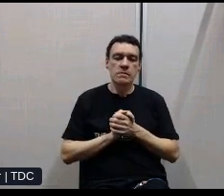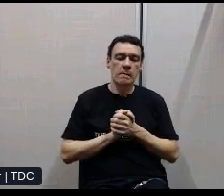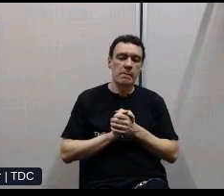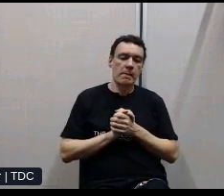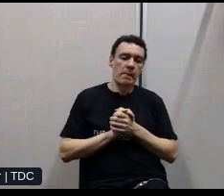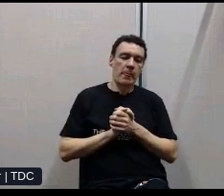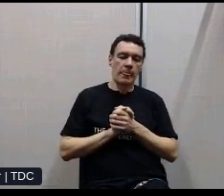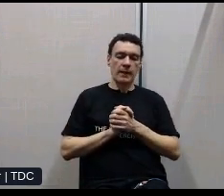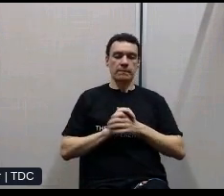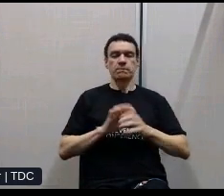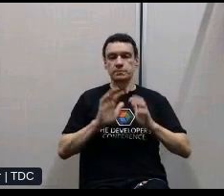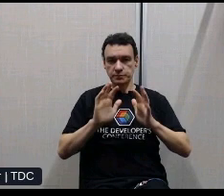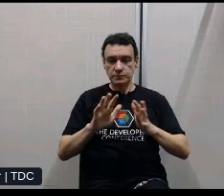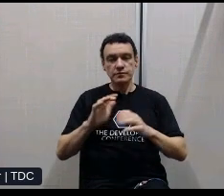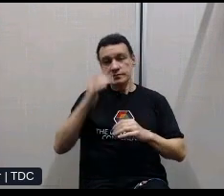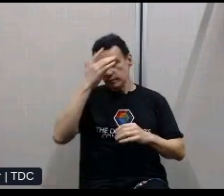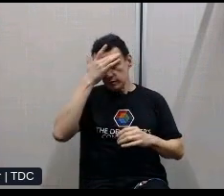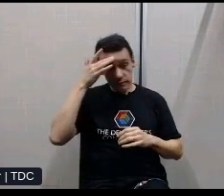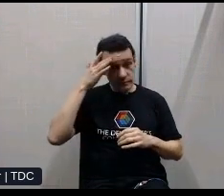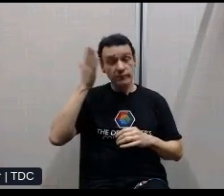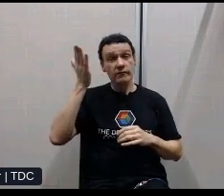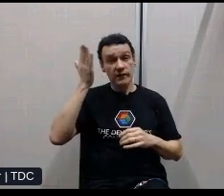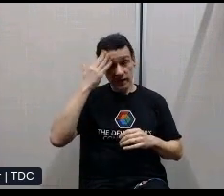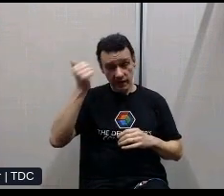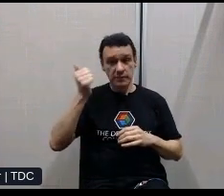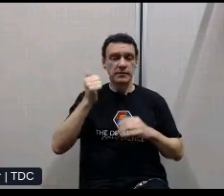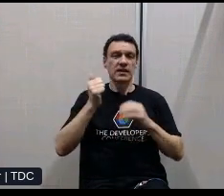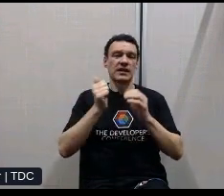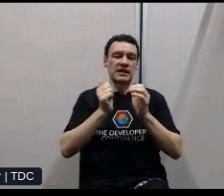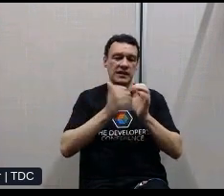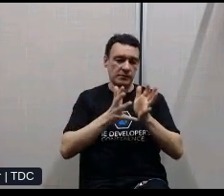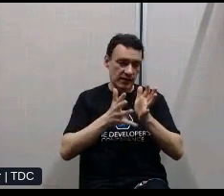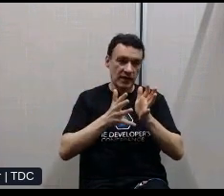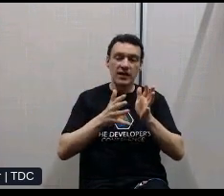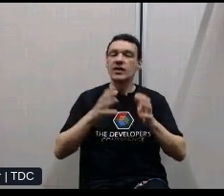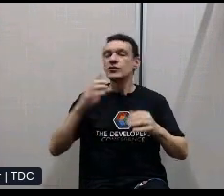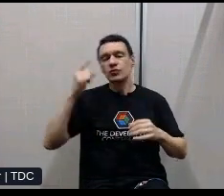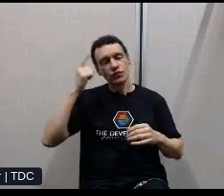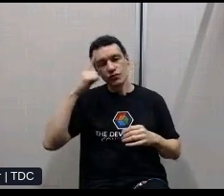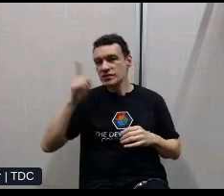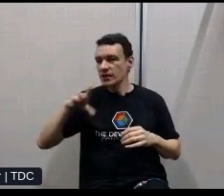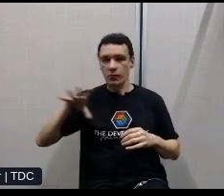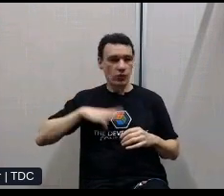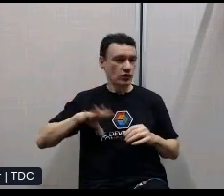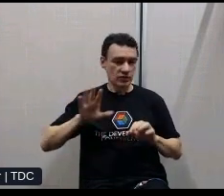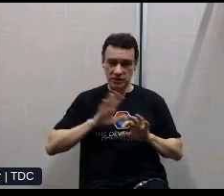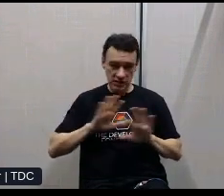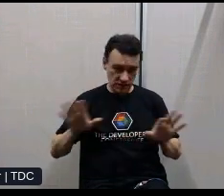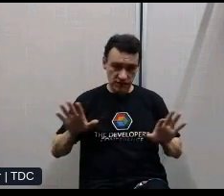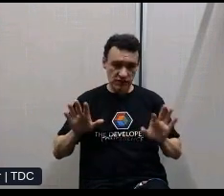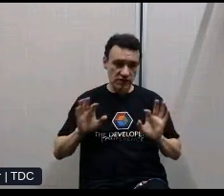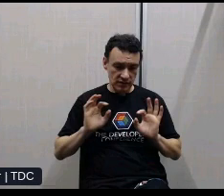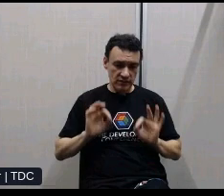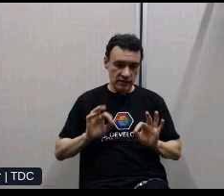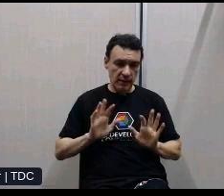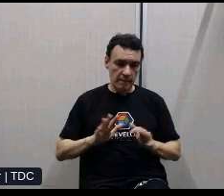ela fala Libras, ela não é alfabetizada em português, a primeira língua, sua língua original é Libras, e ela